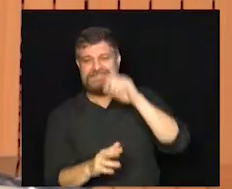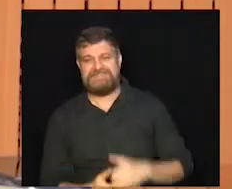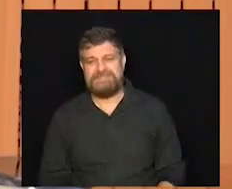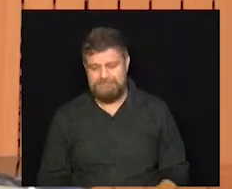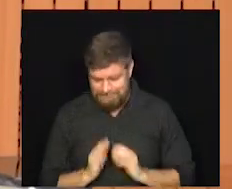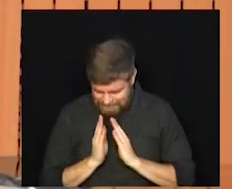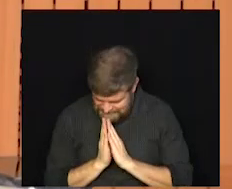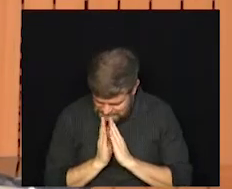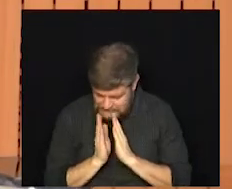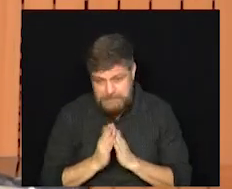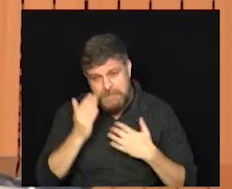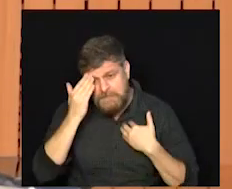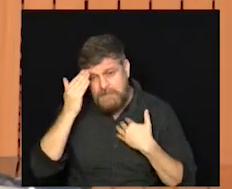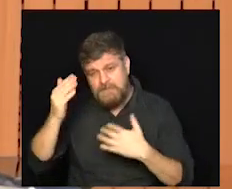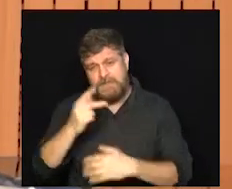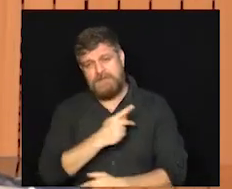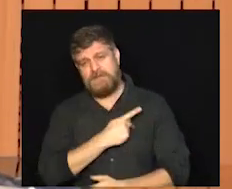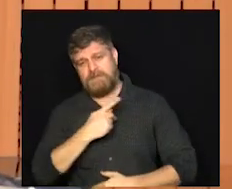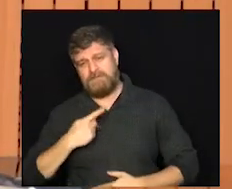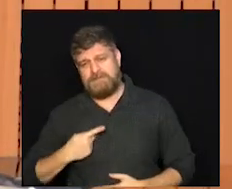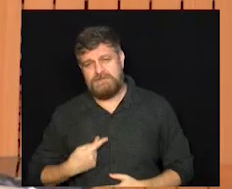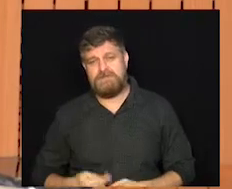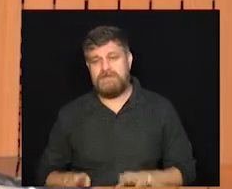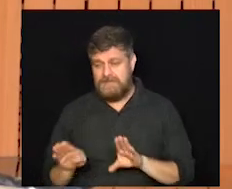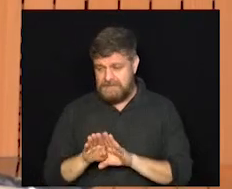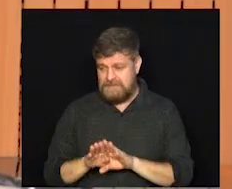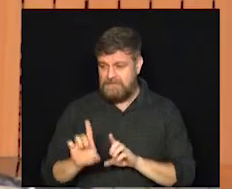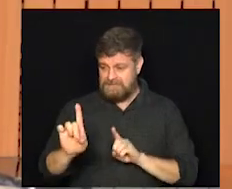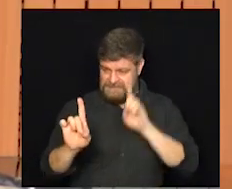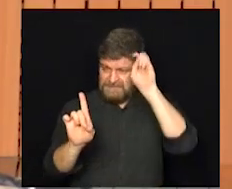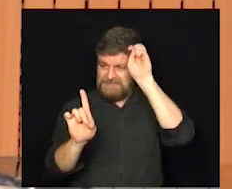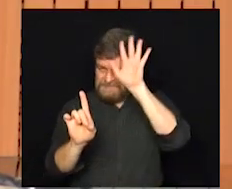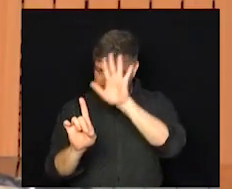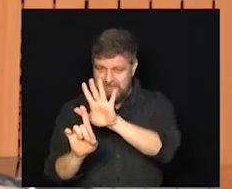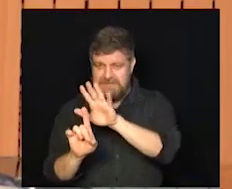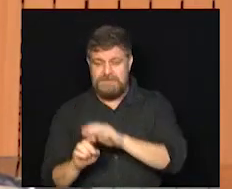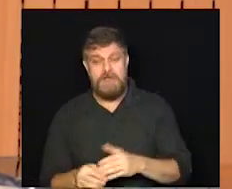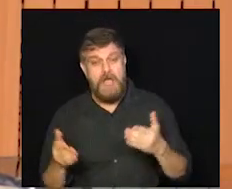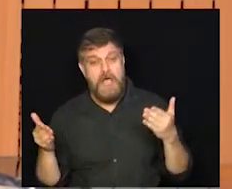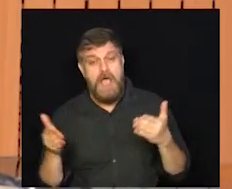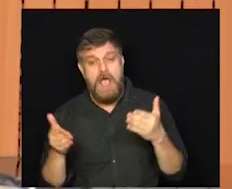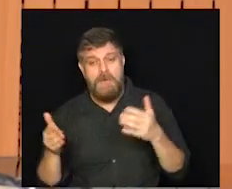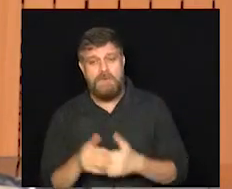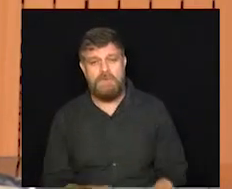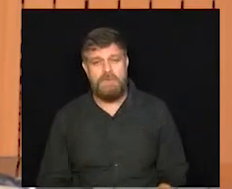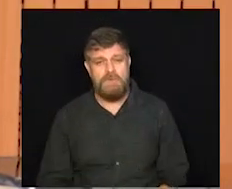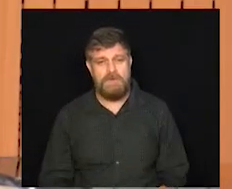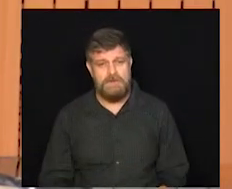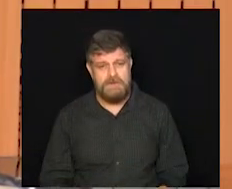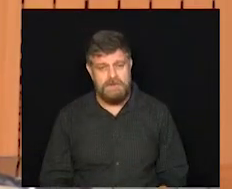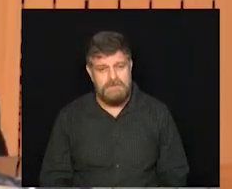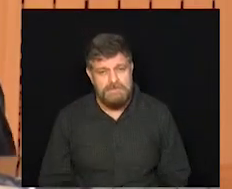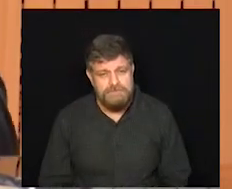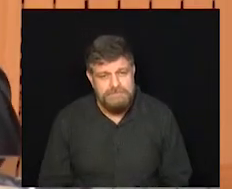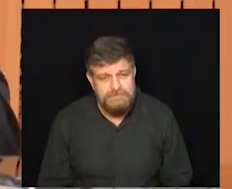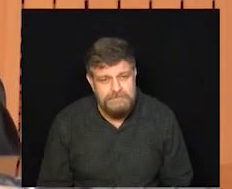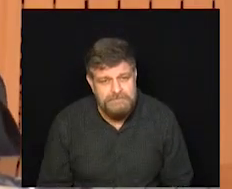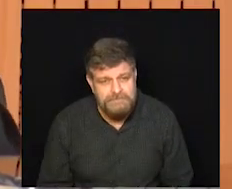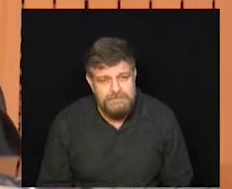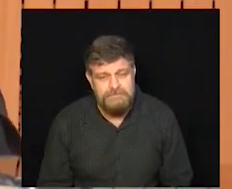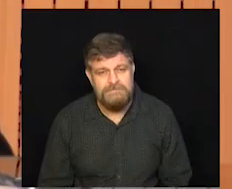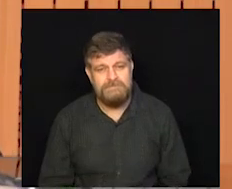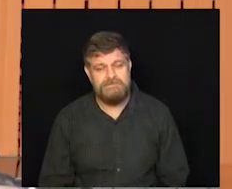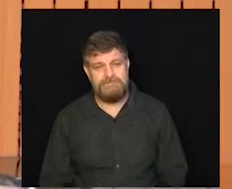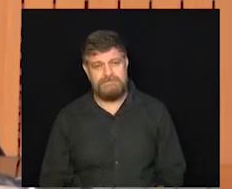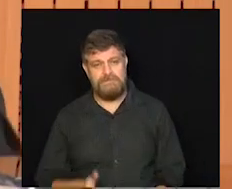Amém, obrigado, pastor. Deus abençoe também. Ia passar a palavra ao ADECI, que está na